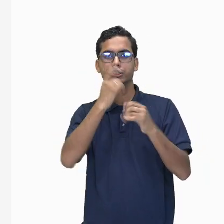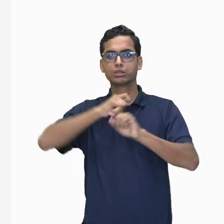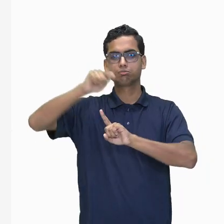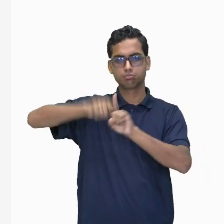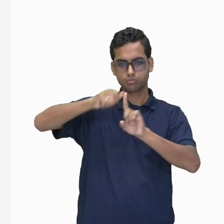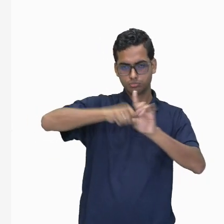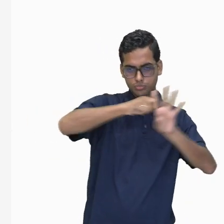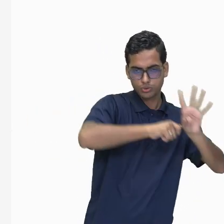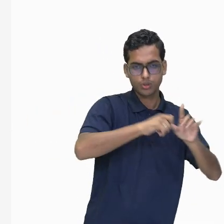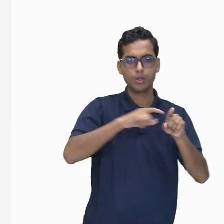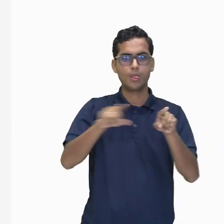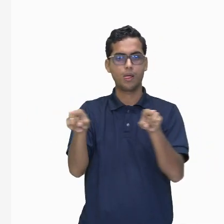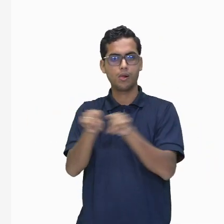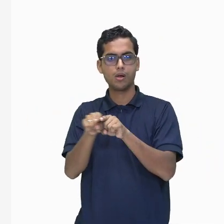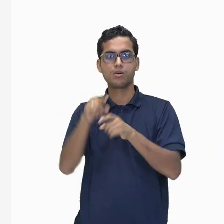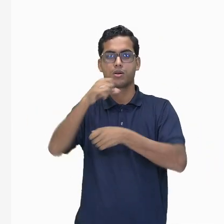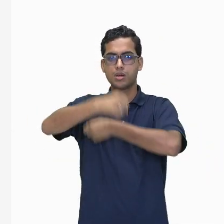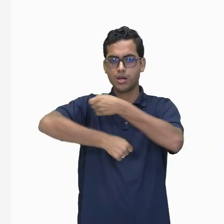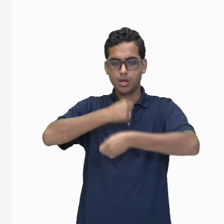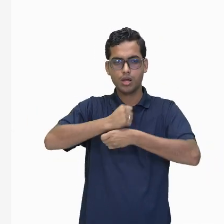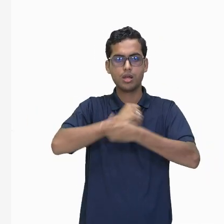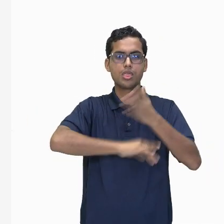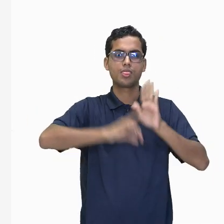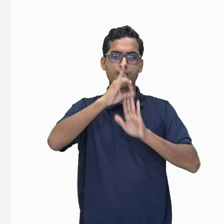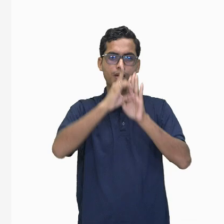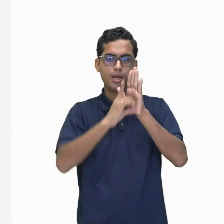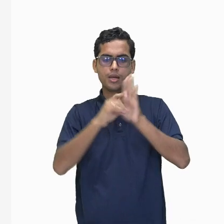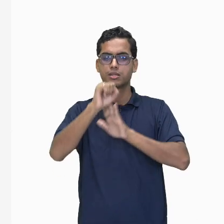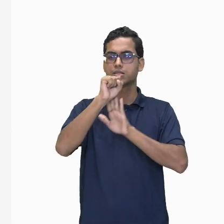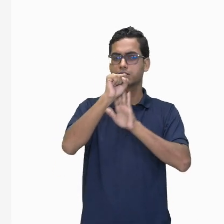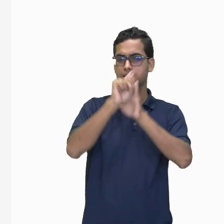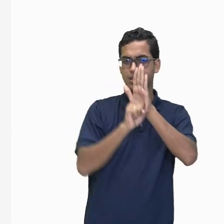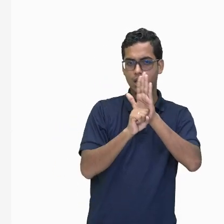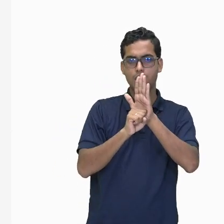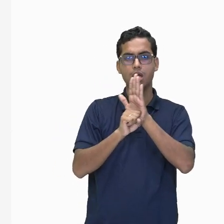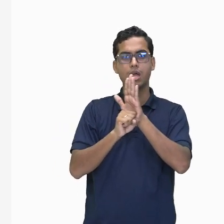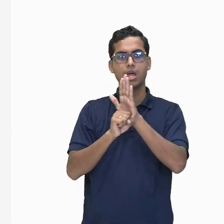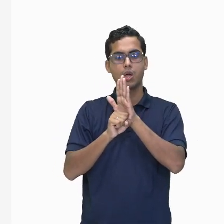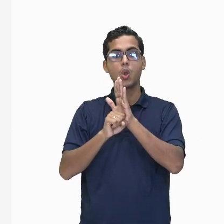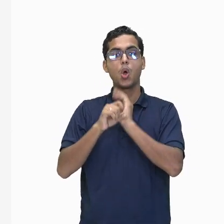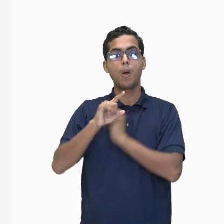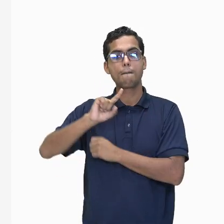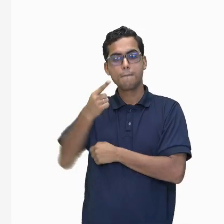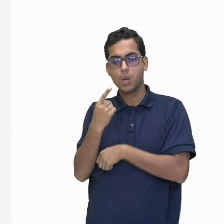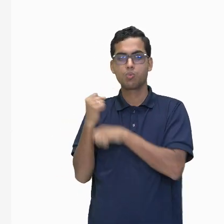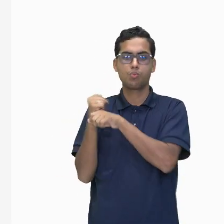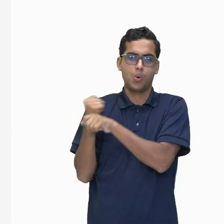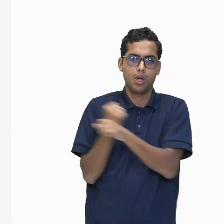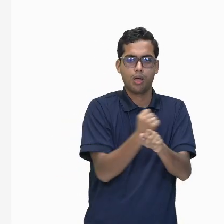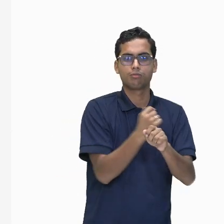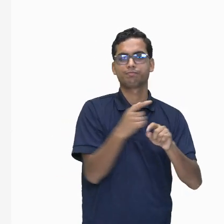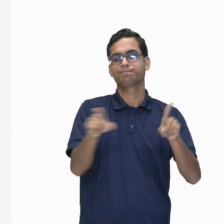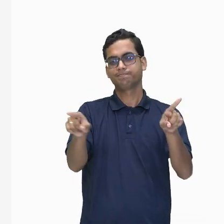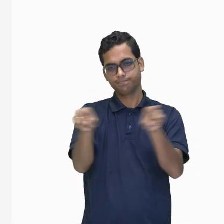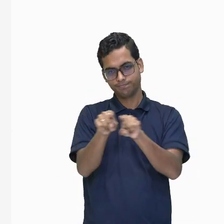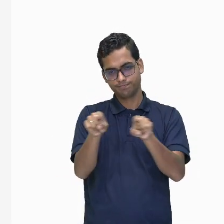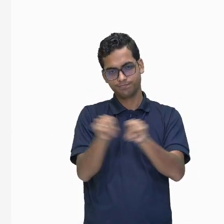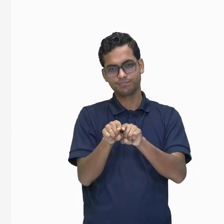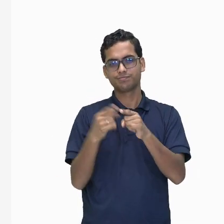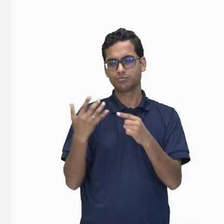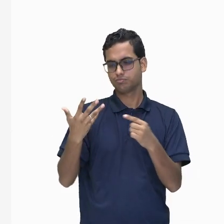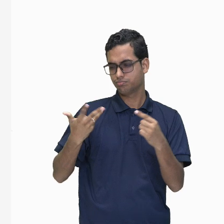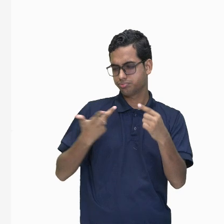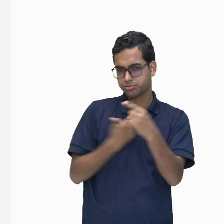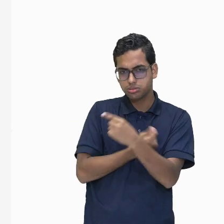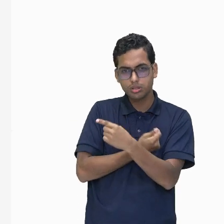dias, meses, anos, décadas, séculos, milênios e por aí vai.